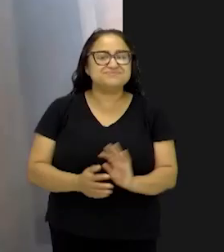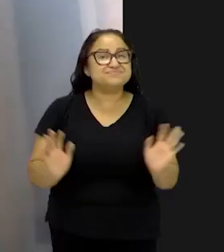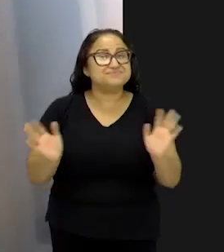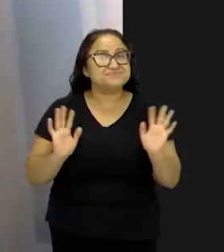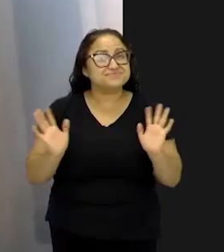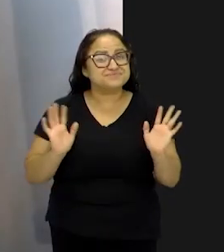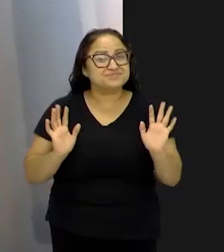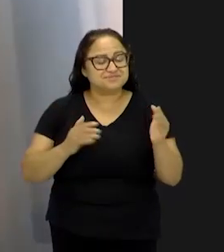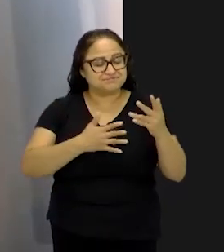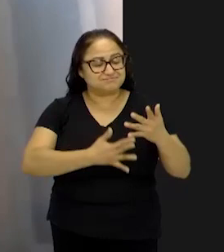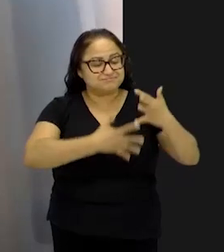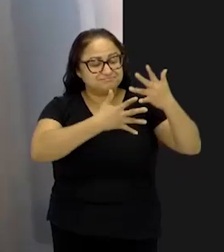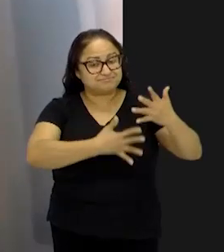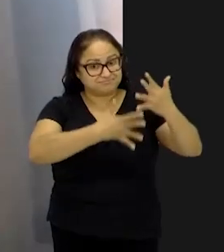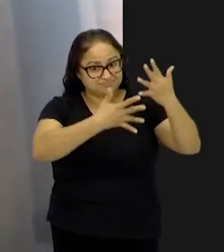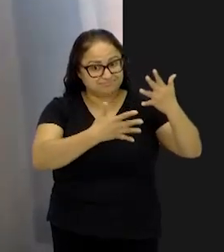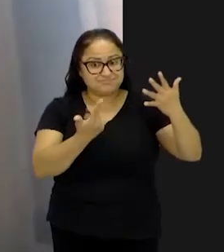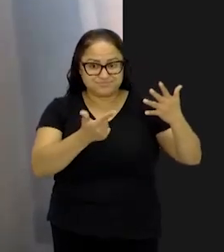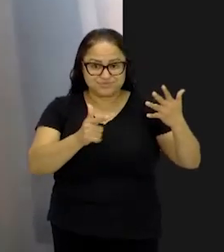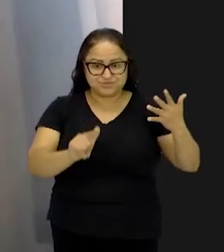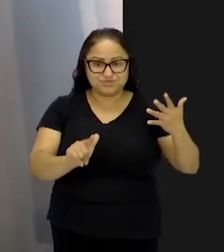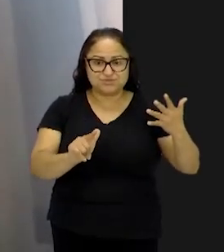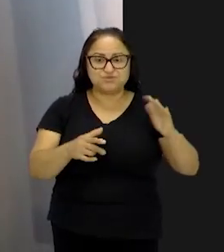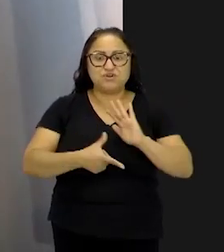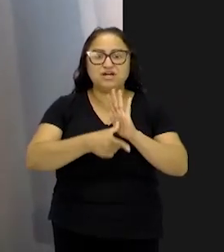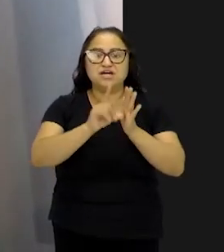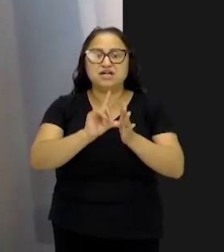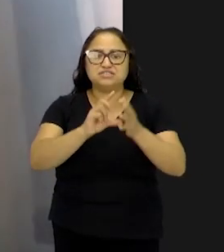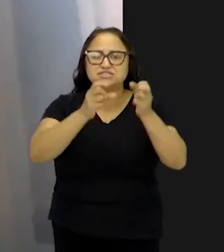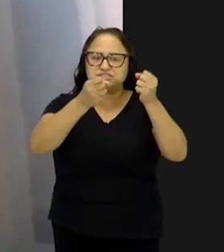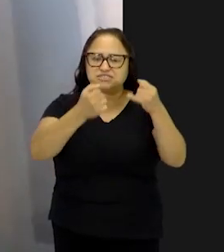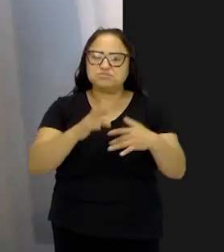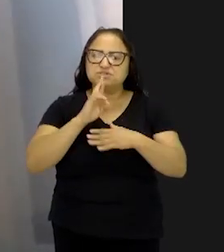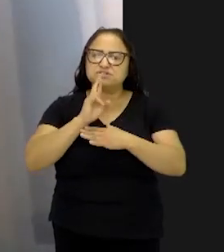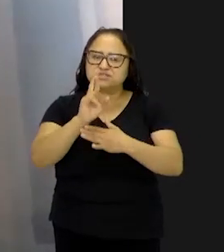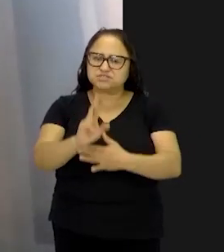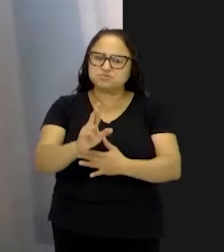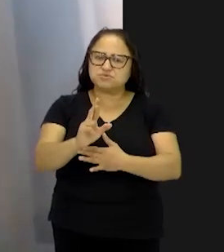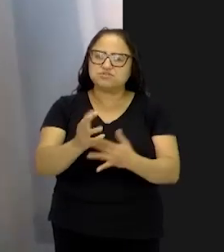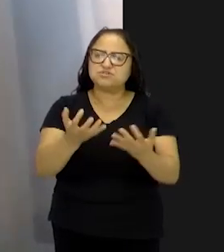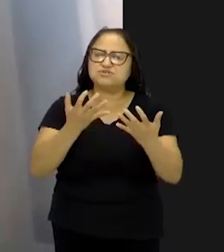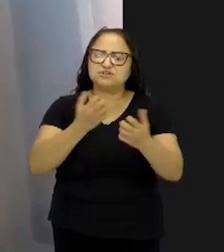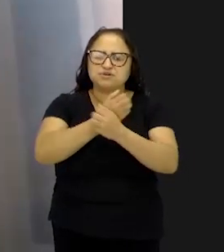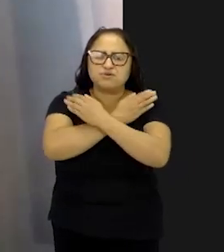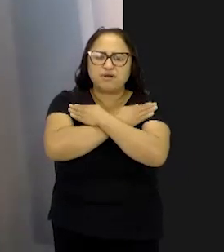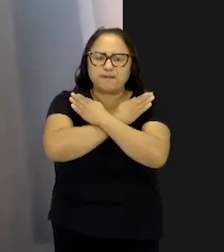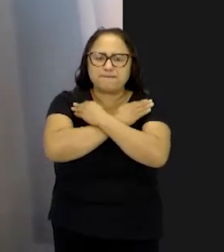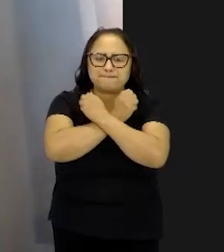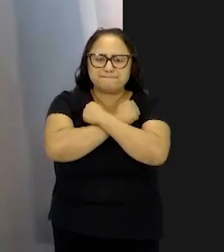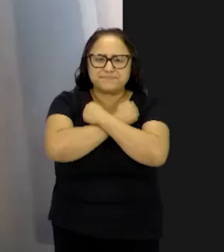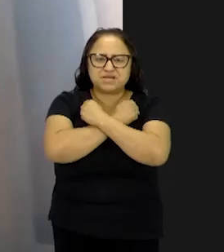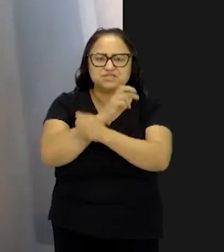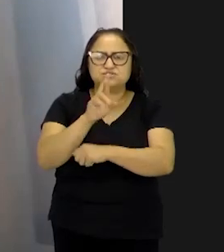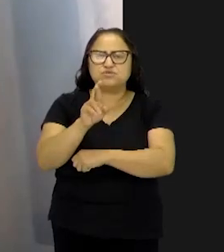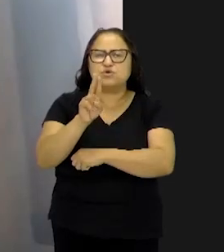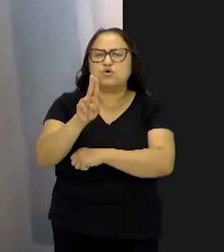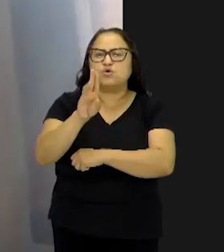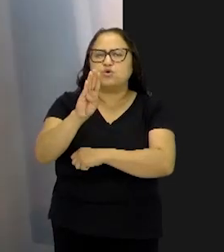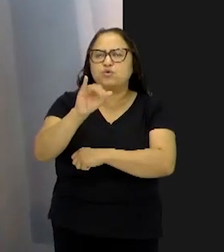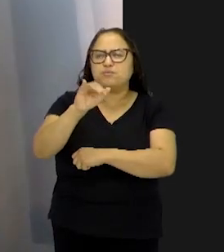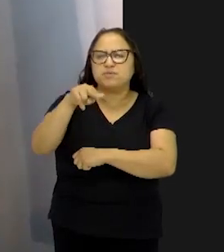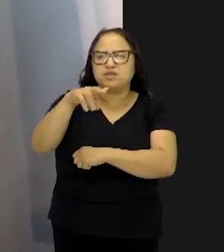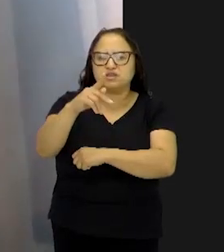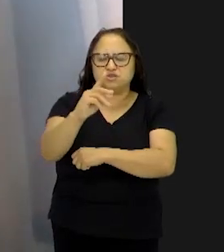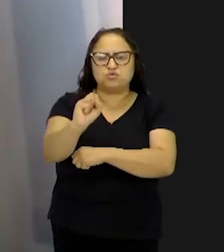Voltamos aqui da interação do chat. E antes de falar as respostas, eu queria mandar um abraço, né? O Rubinho, para o José Carlos,